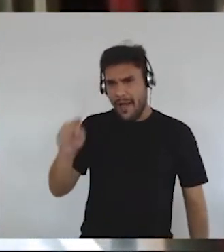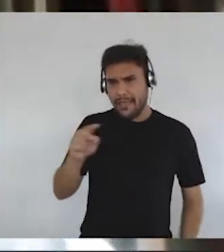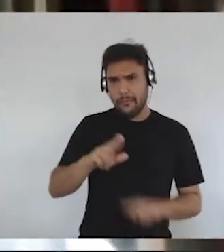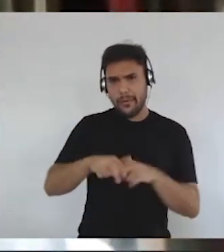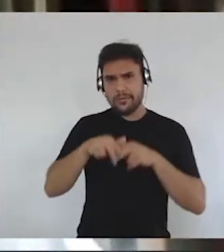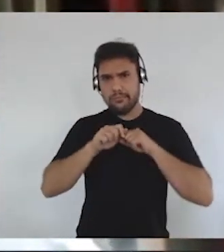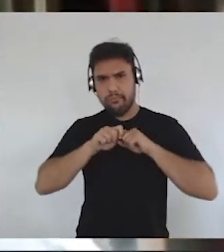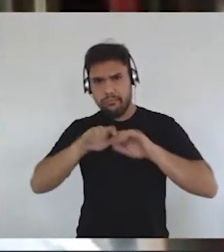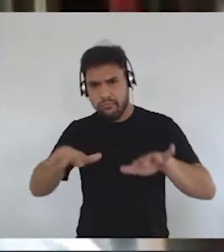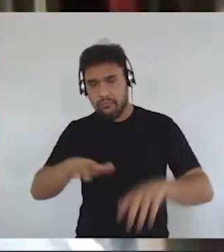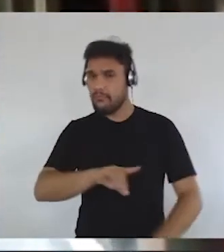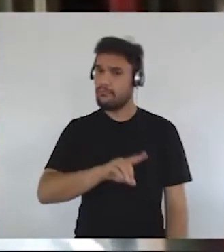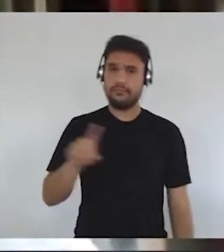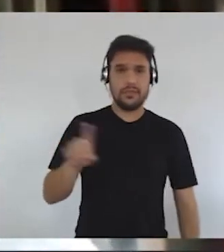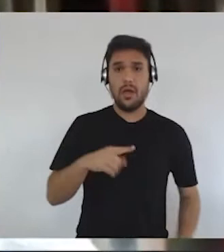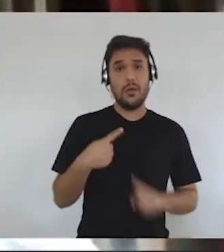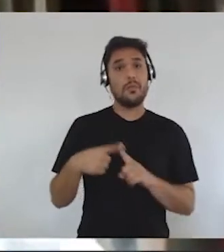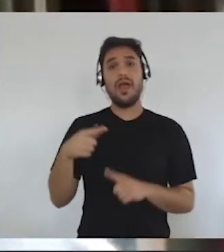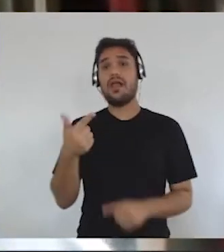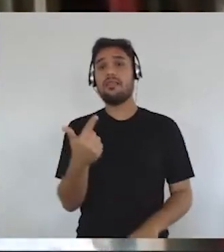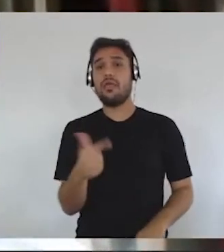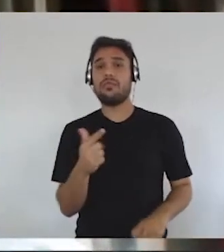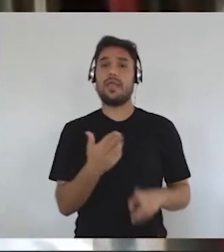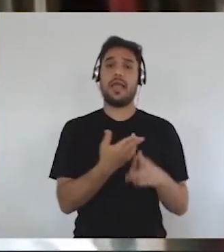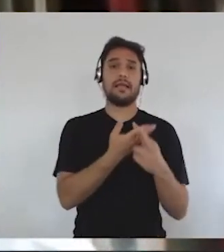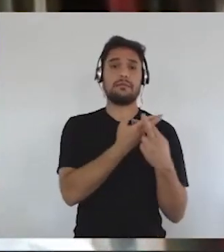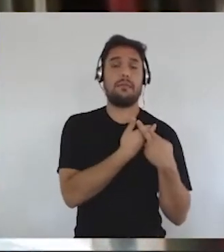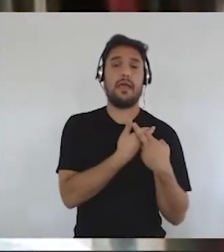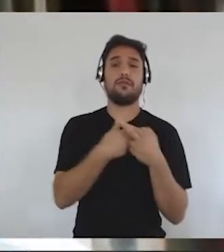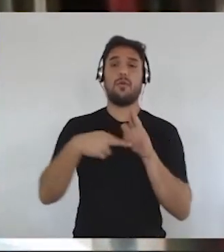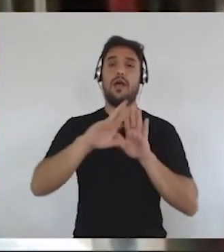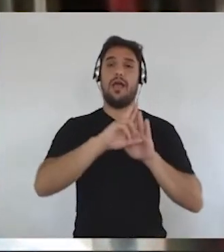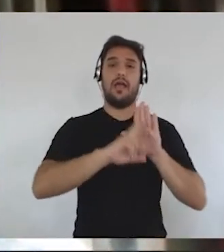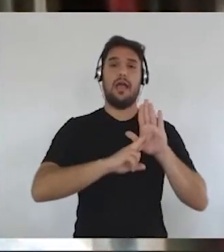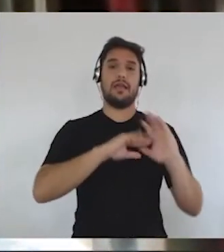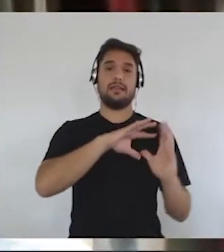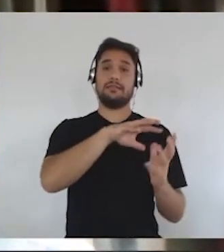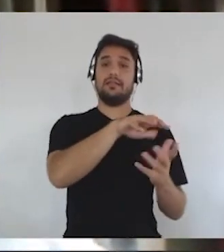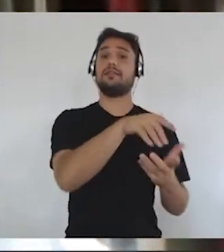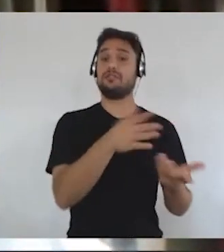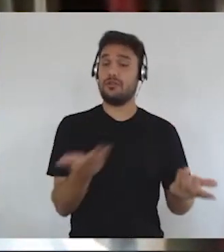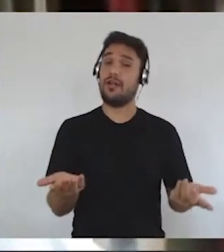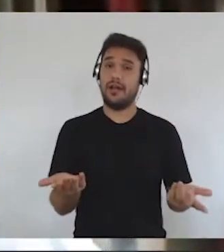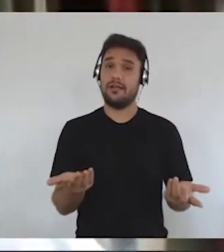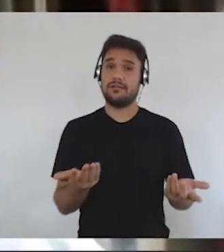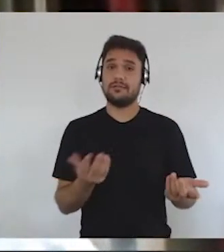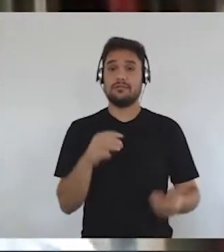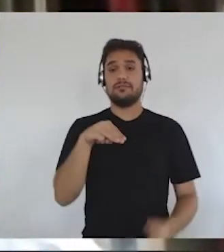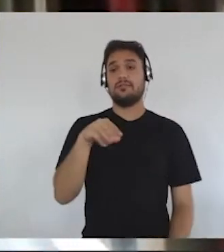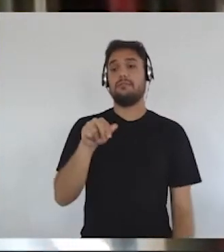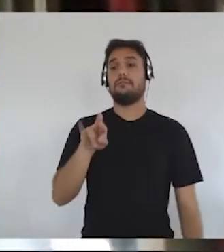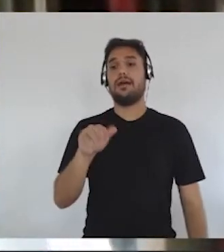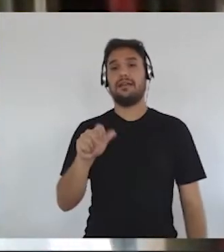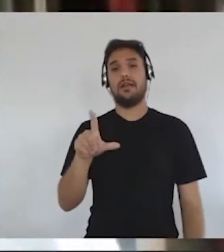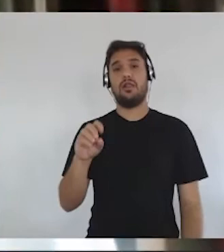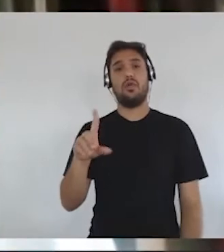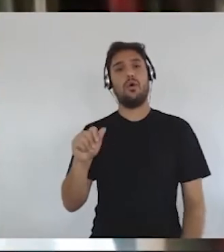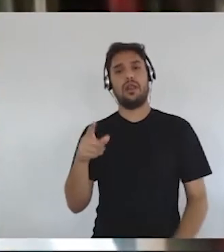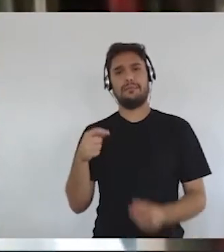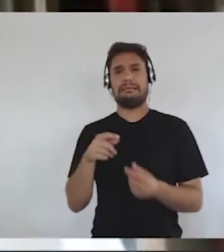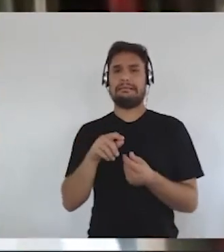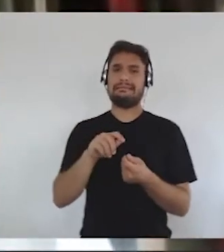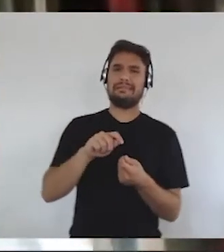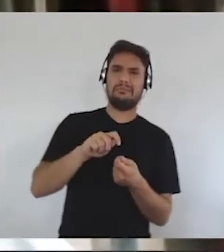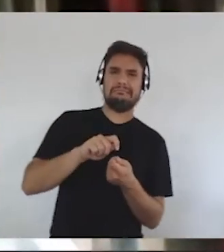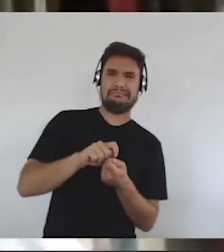pandemia. Ela é culpada por não respeitar as normas internacionais, né? Que Maria Lola aqui dizia que tem que ter uma